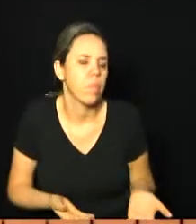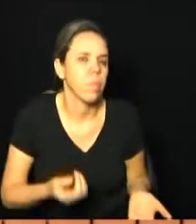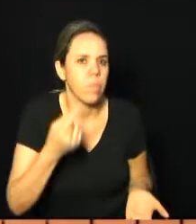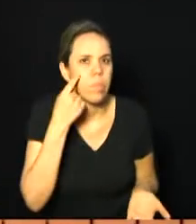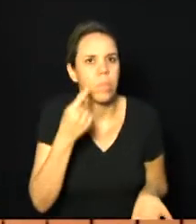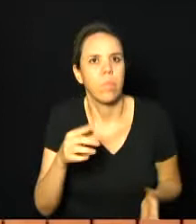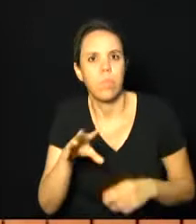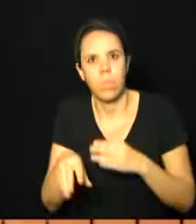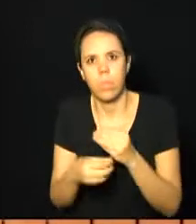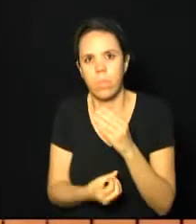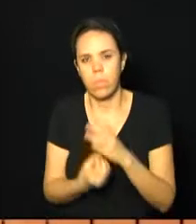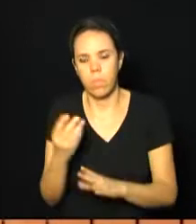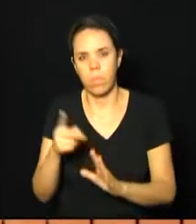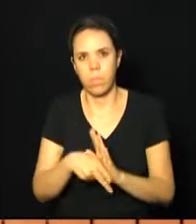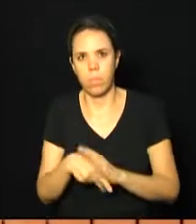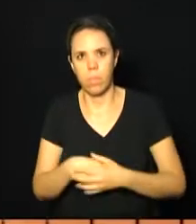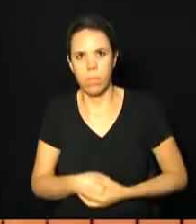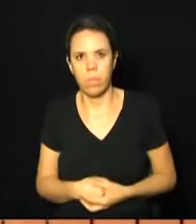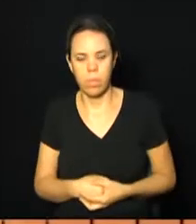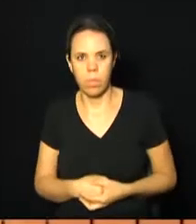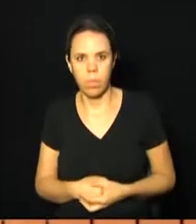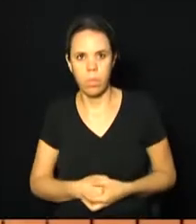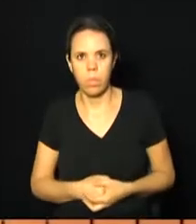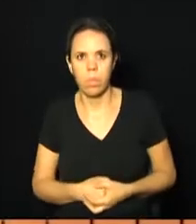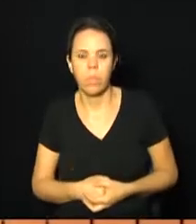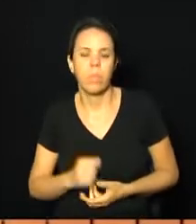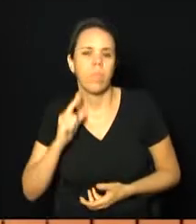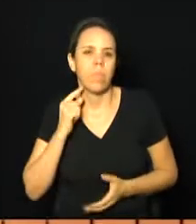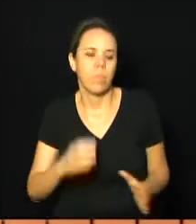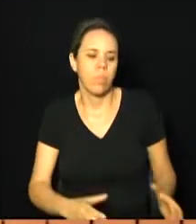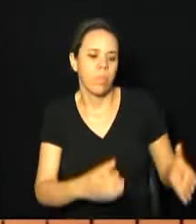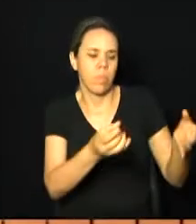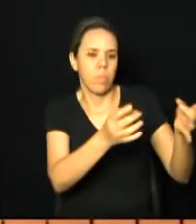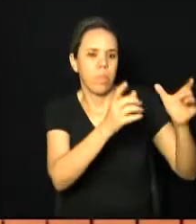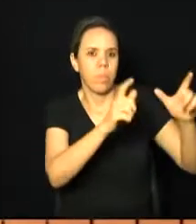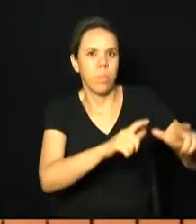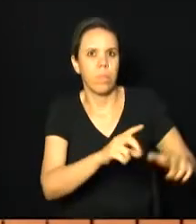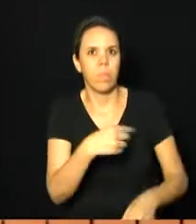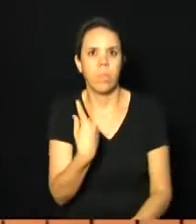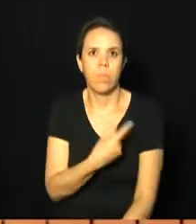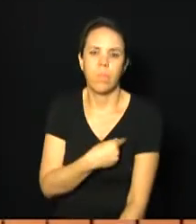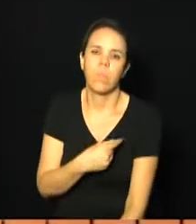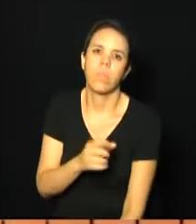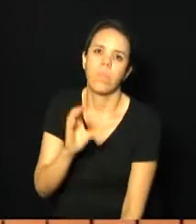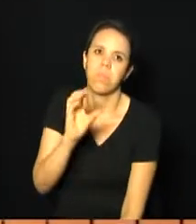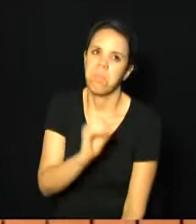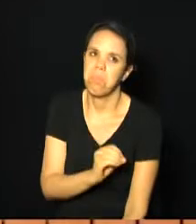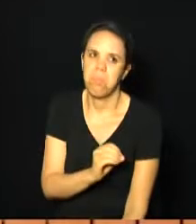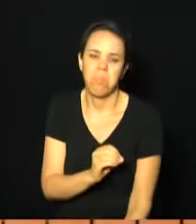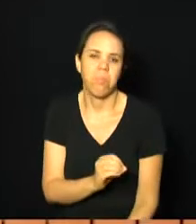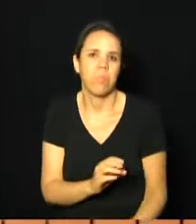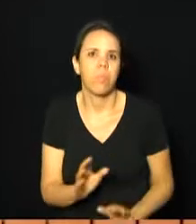gente implanta o projeto, implanta as lixeiras, né? Que custo para nós é custo zero,